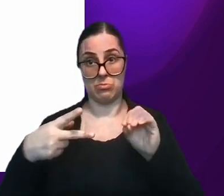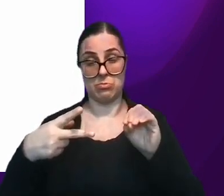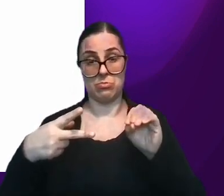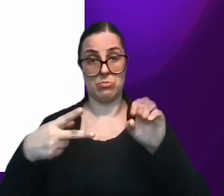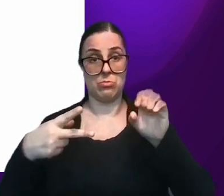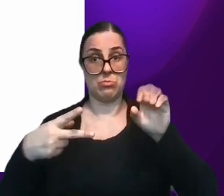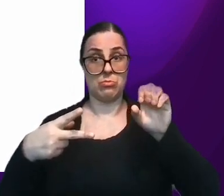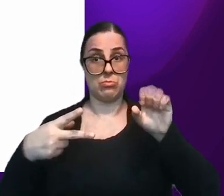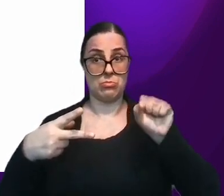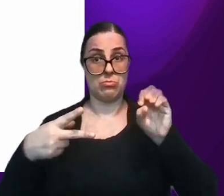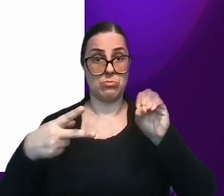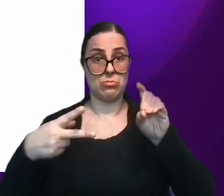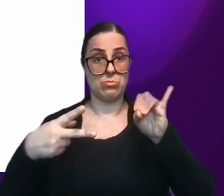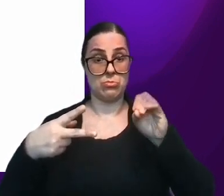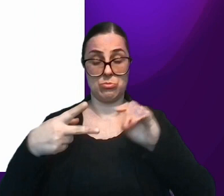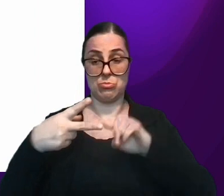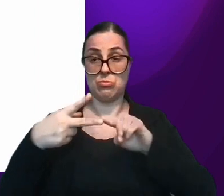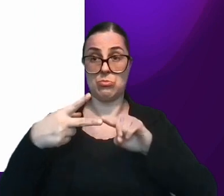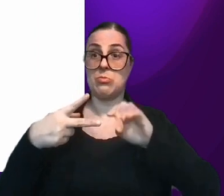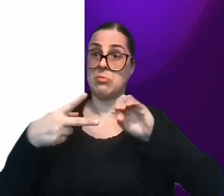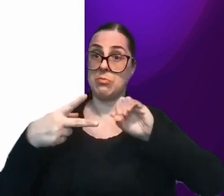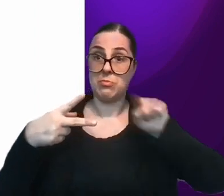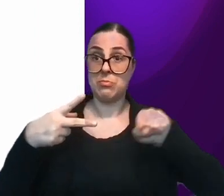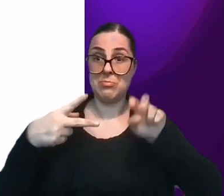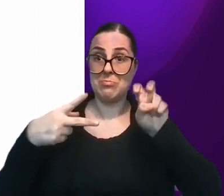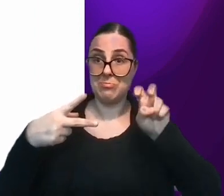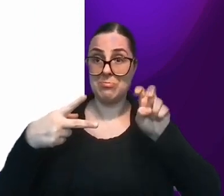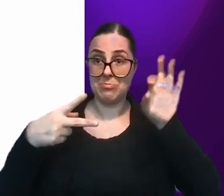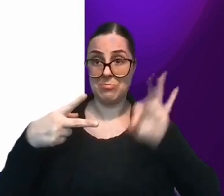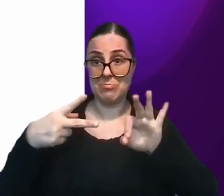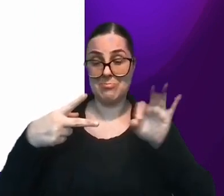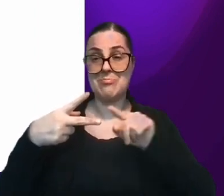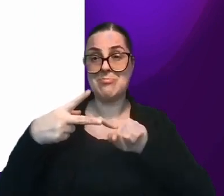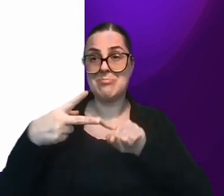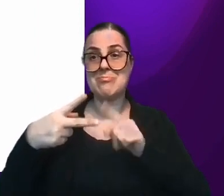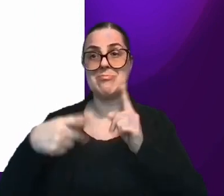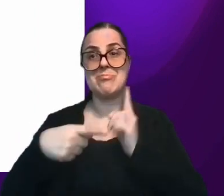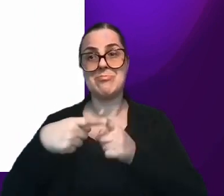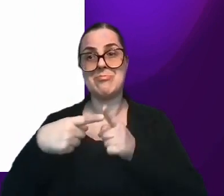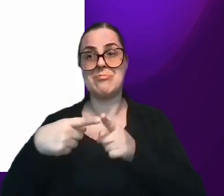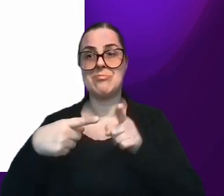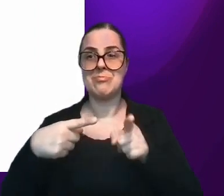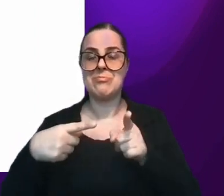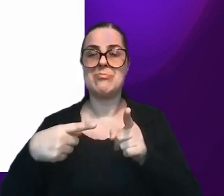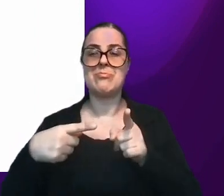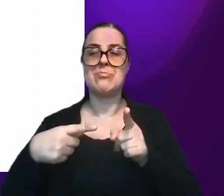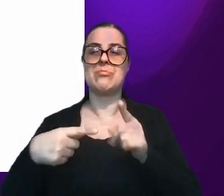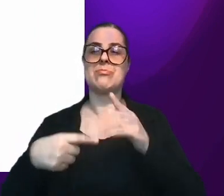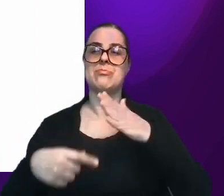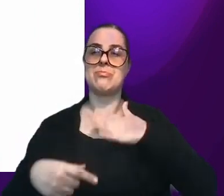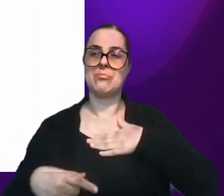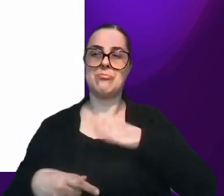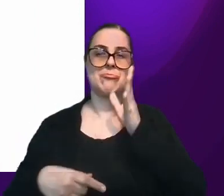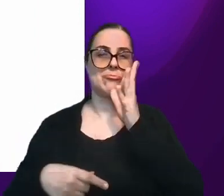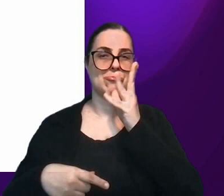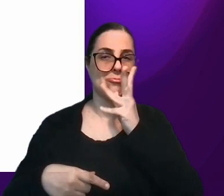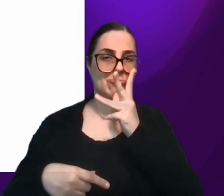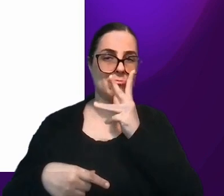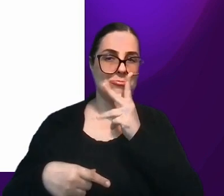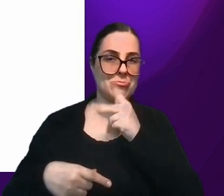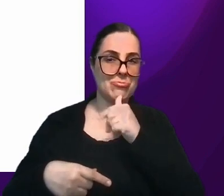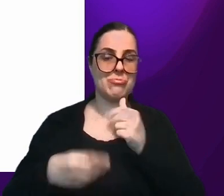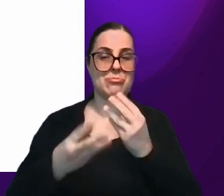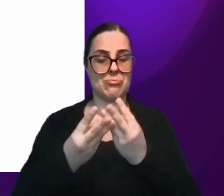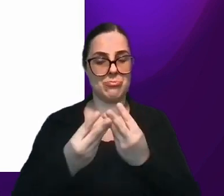0,5%, que rememora um pouco a fase inicial, quando se diluía para se poder, digamos assim, economizar o citrato que